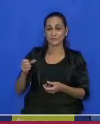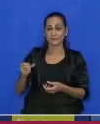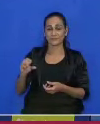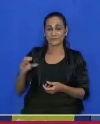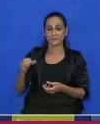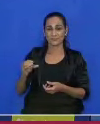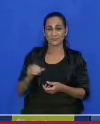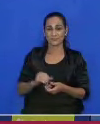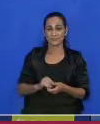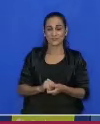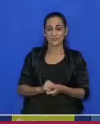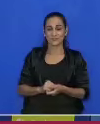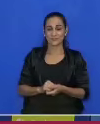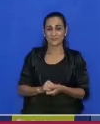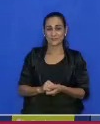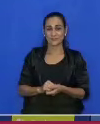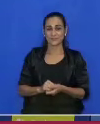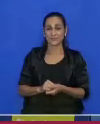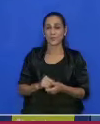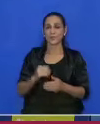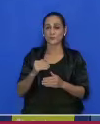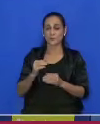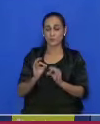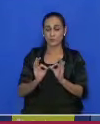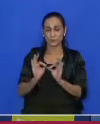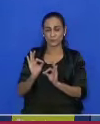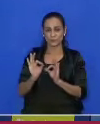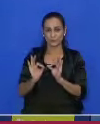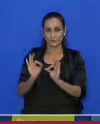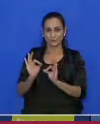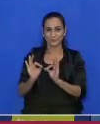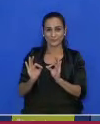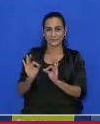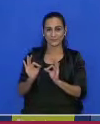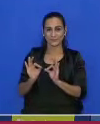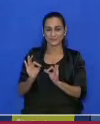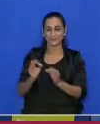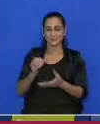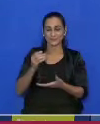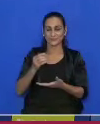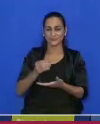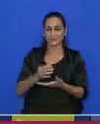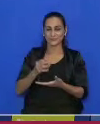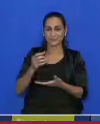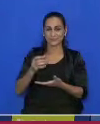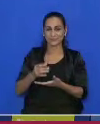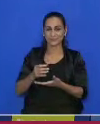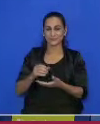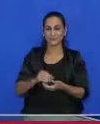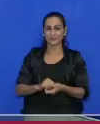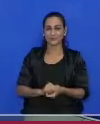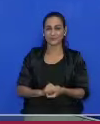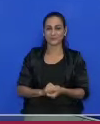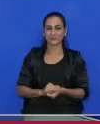R$ 61.016,56. Muito bem, eles continuam então retirando as bolas do